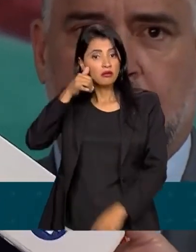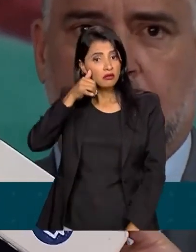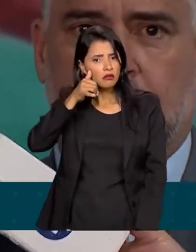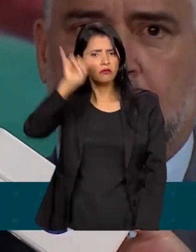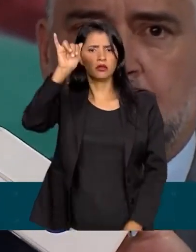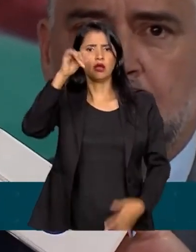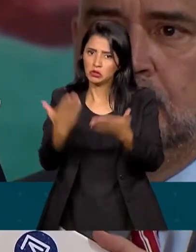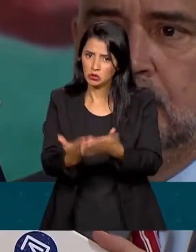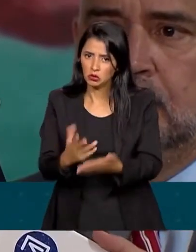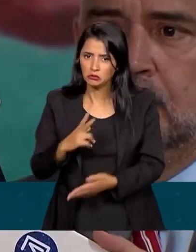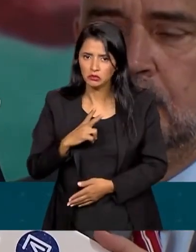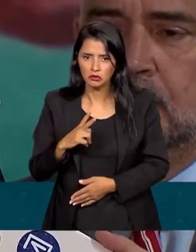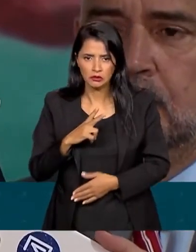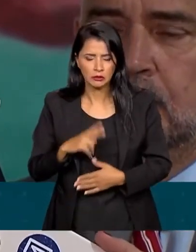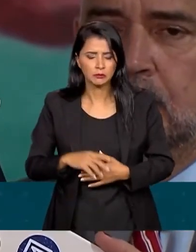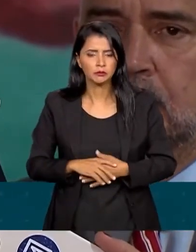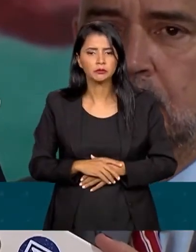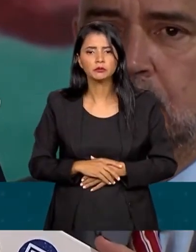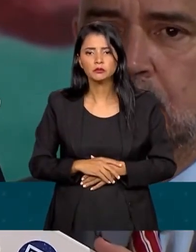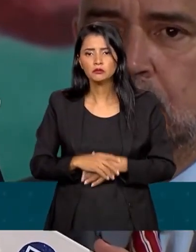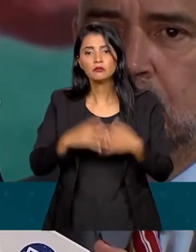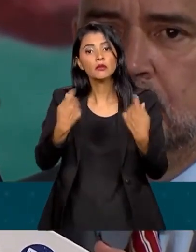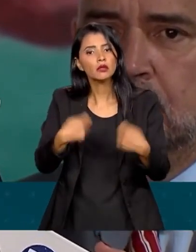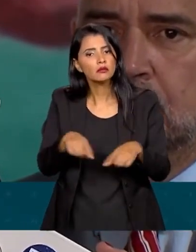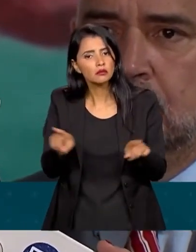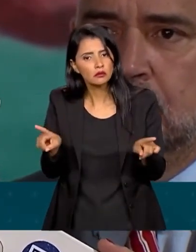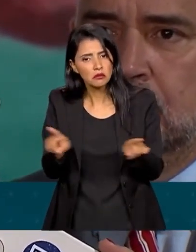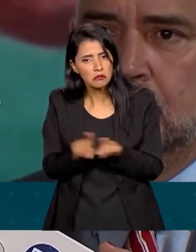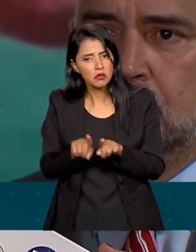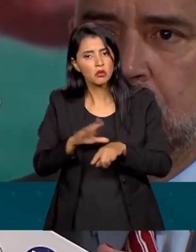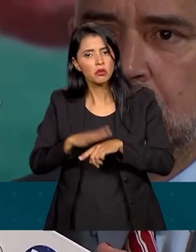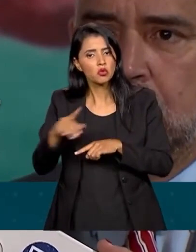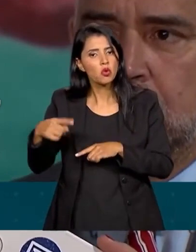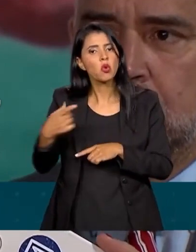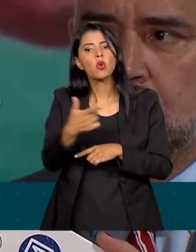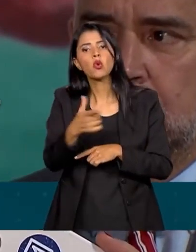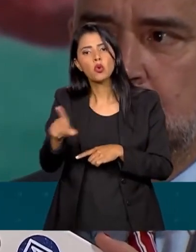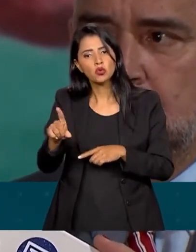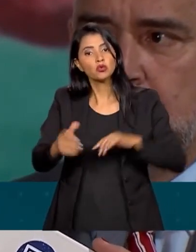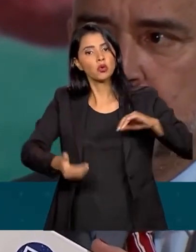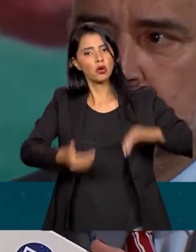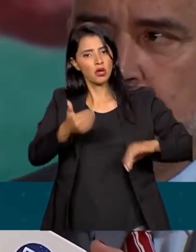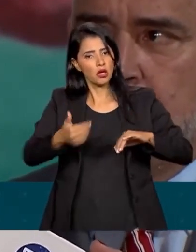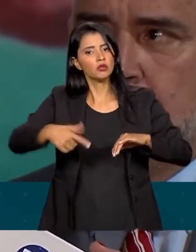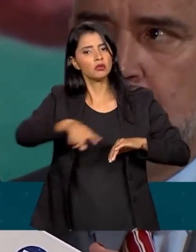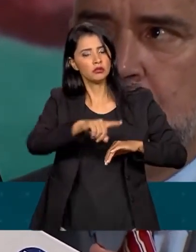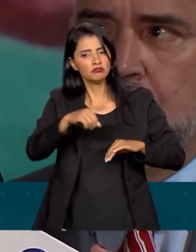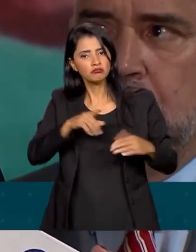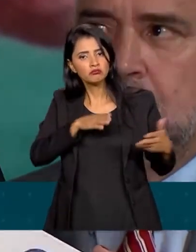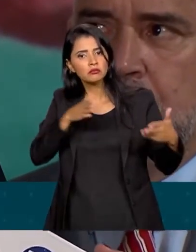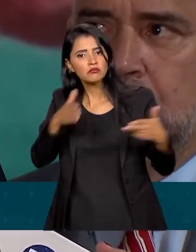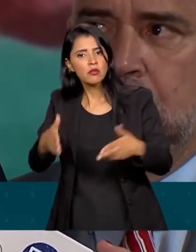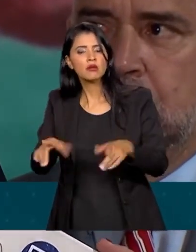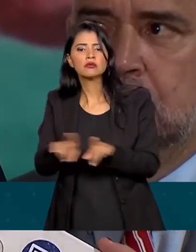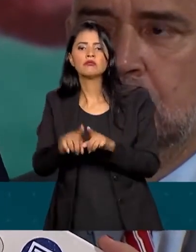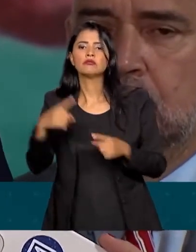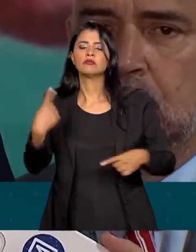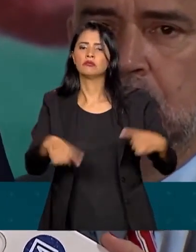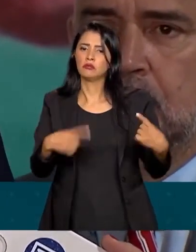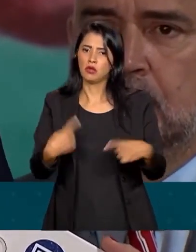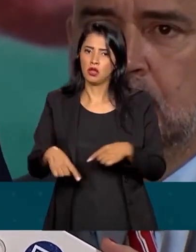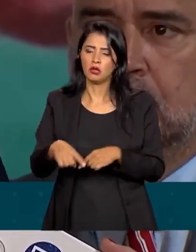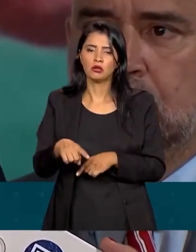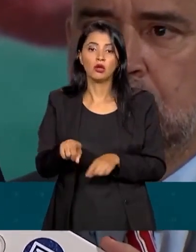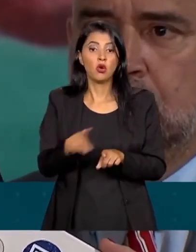preventivas importantes. É preciso também, no momento posterior, envolver o Congresso Nacional. O